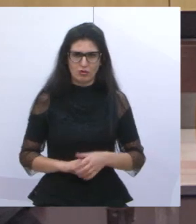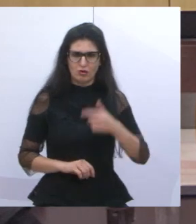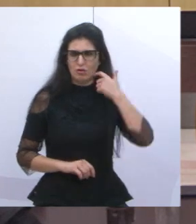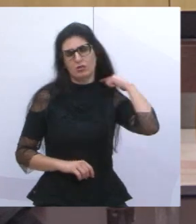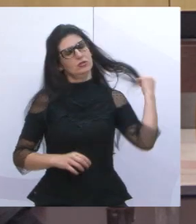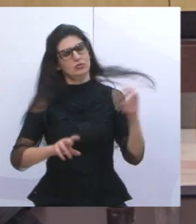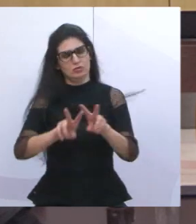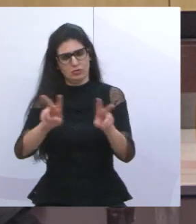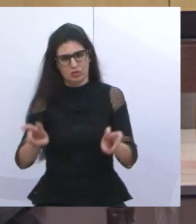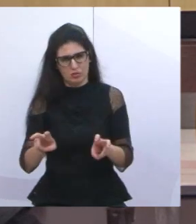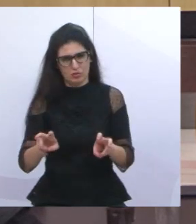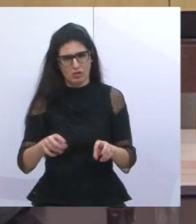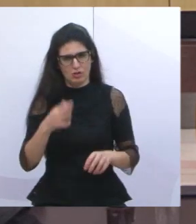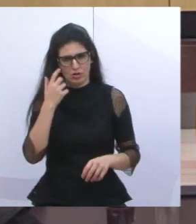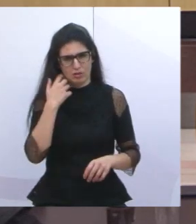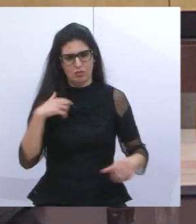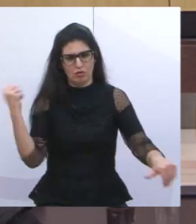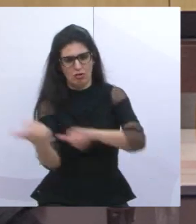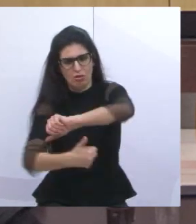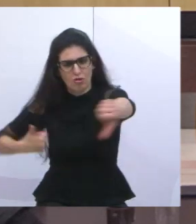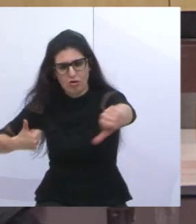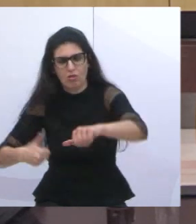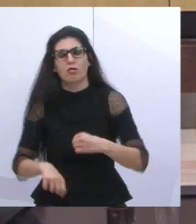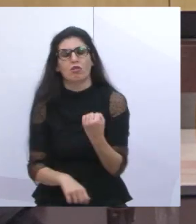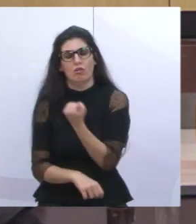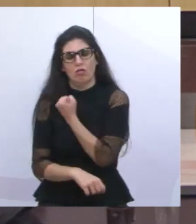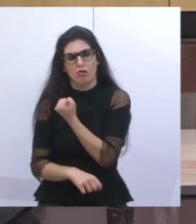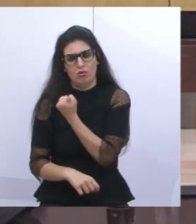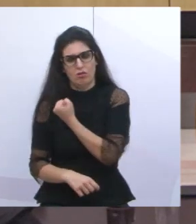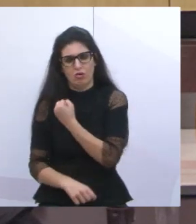Assunto: altera a Lei número